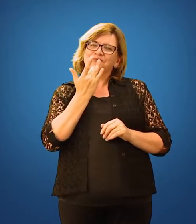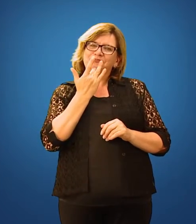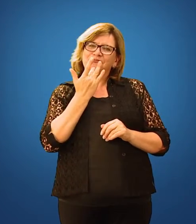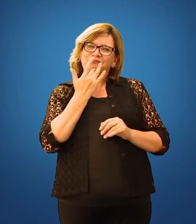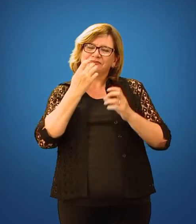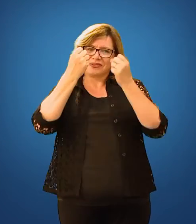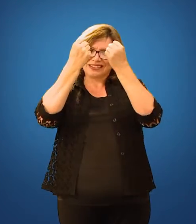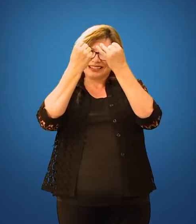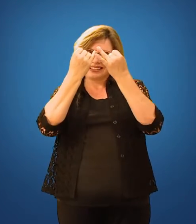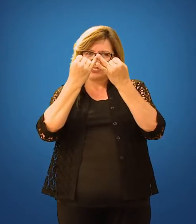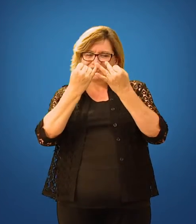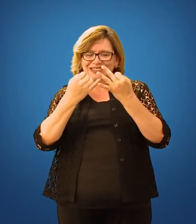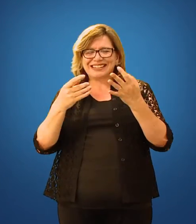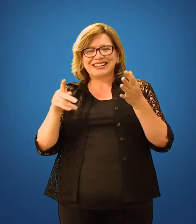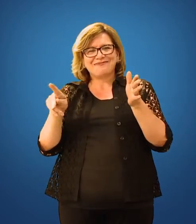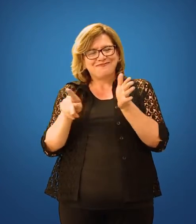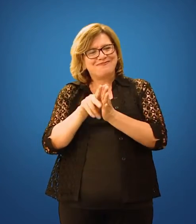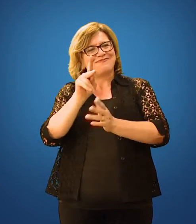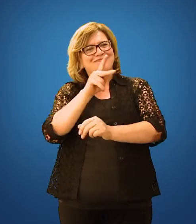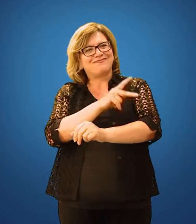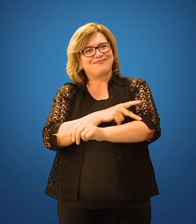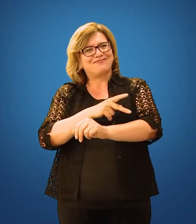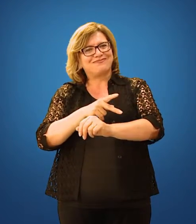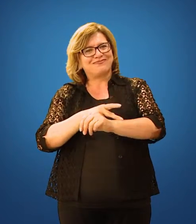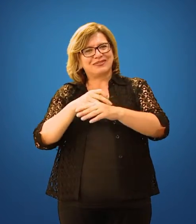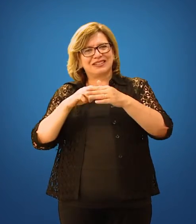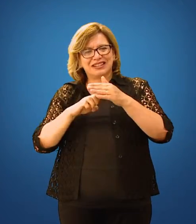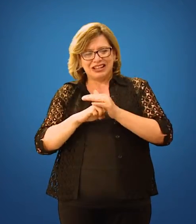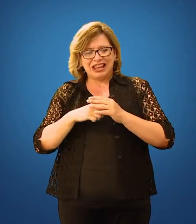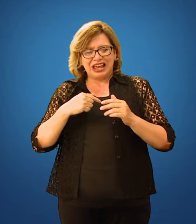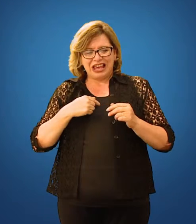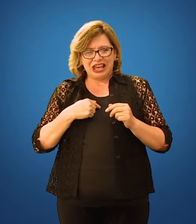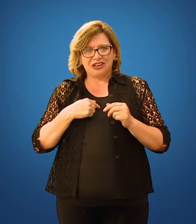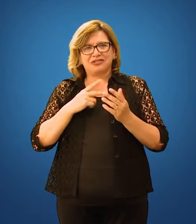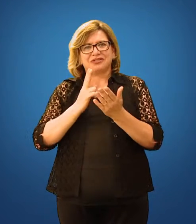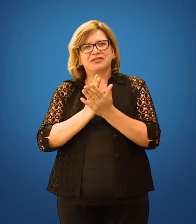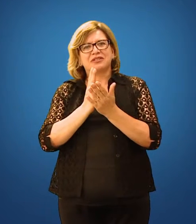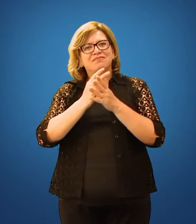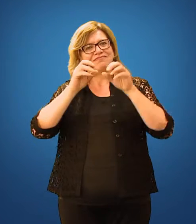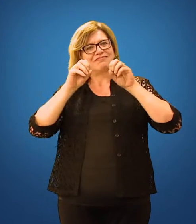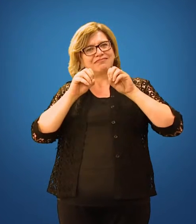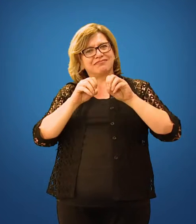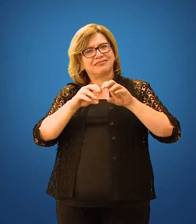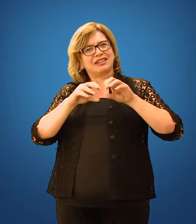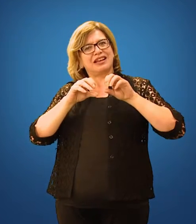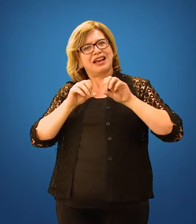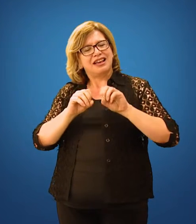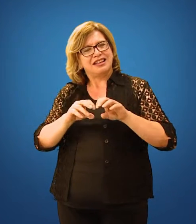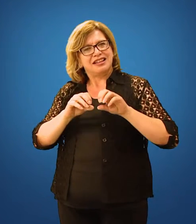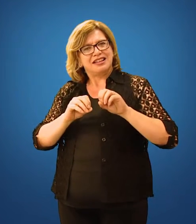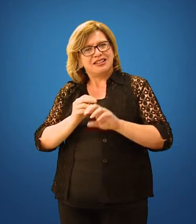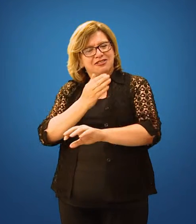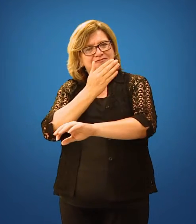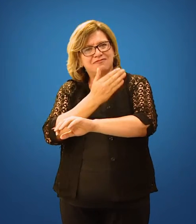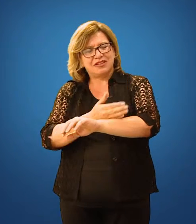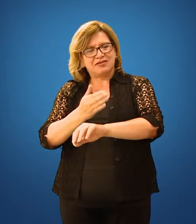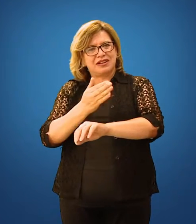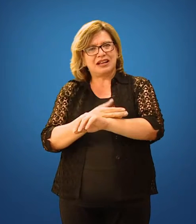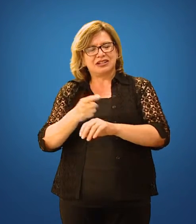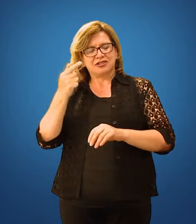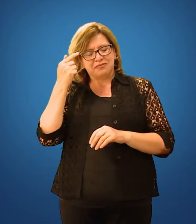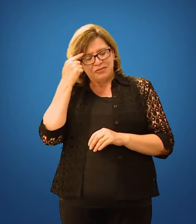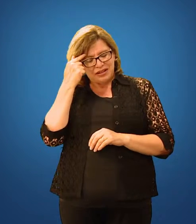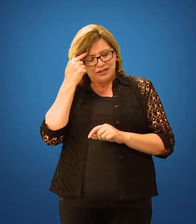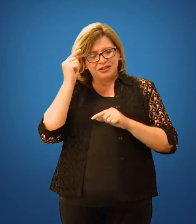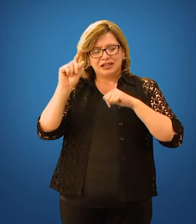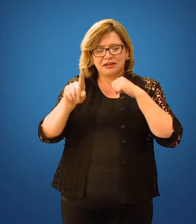gente trazer ela para a pedagogia empreendedora. A gente se torna educador permanentemente na prática e na reflexão sobre a